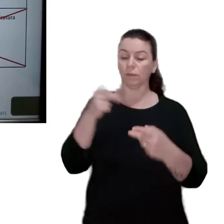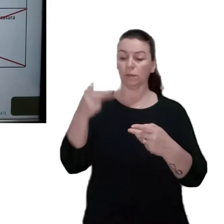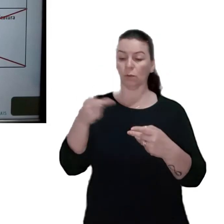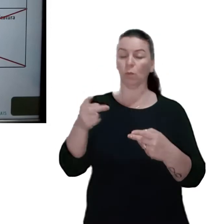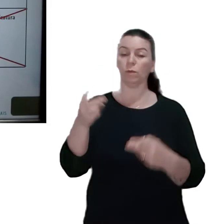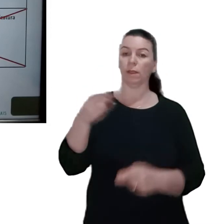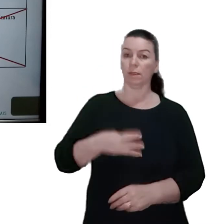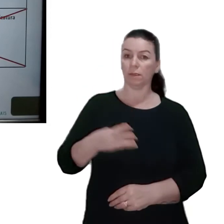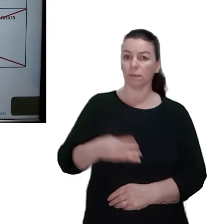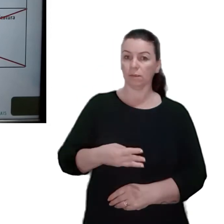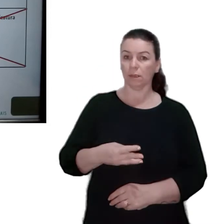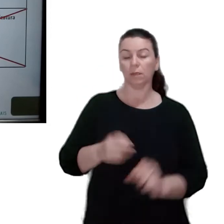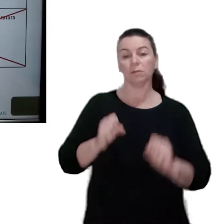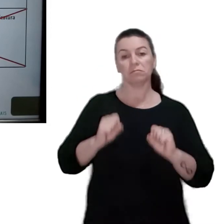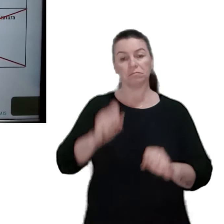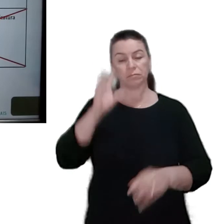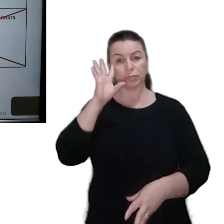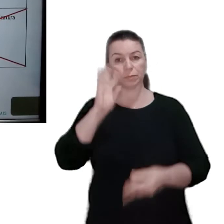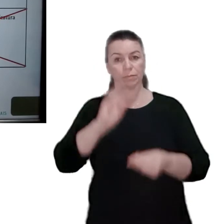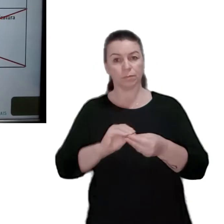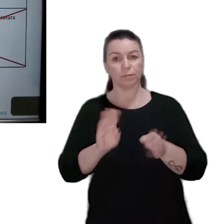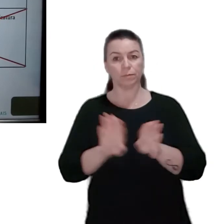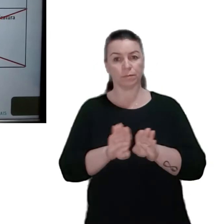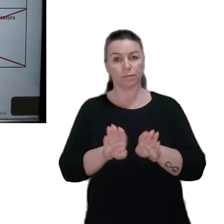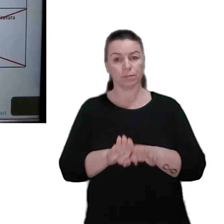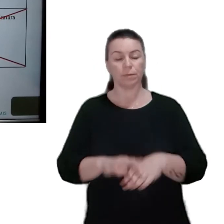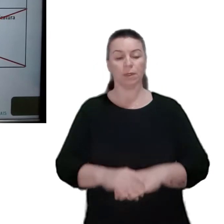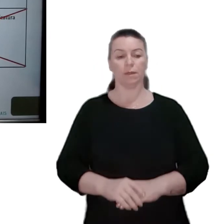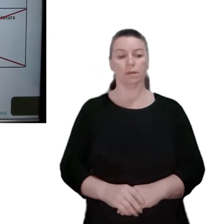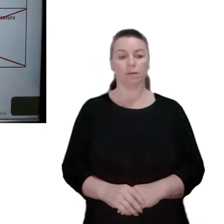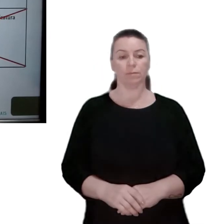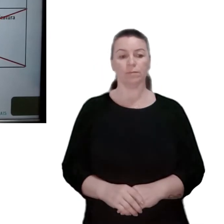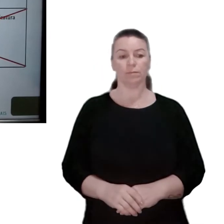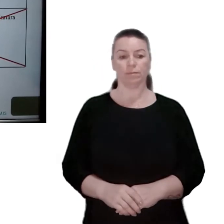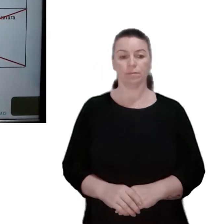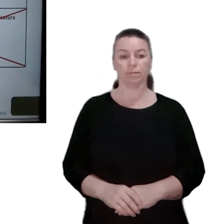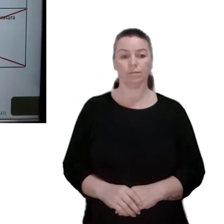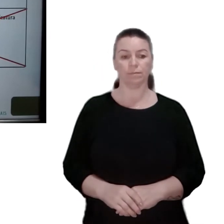Então, a gente pode concluir também que Beto